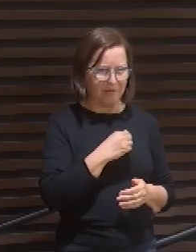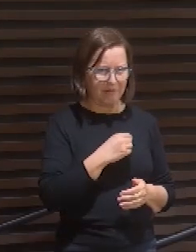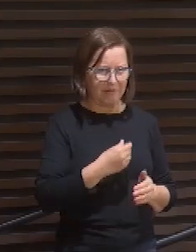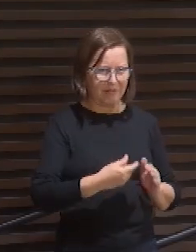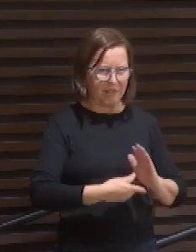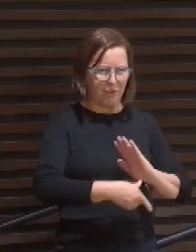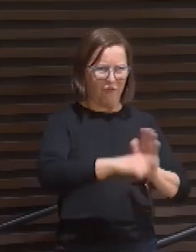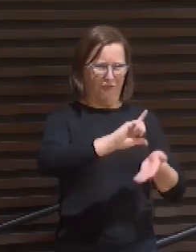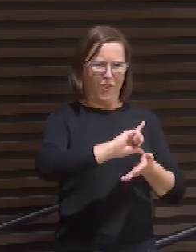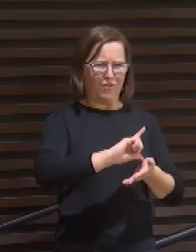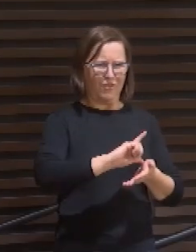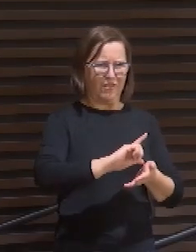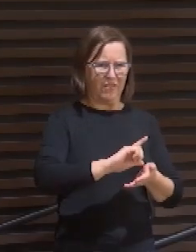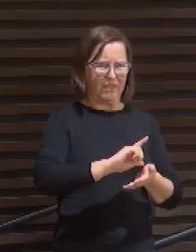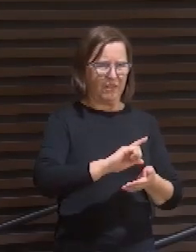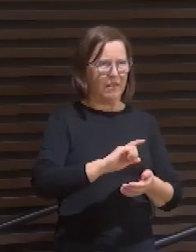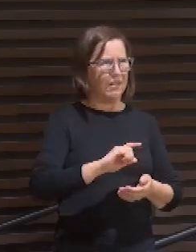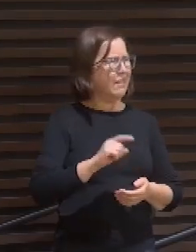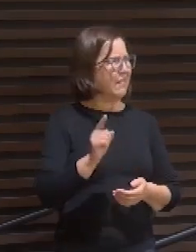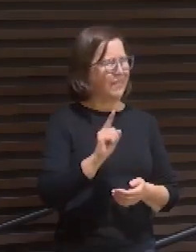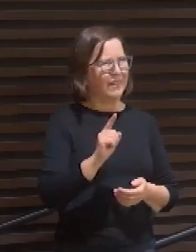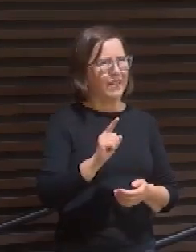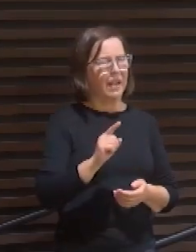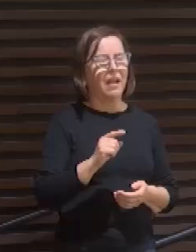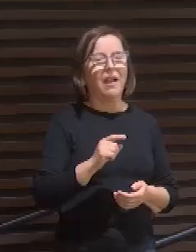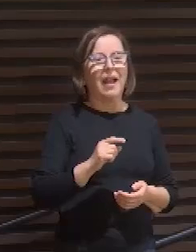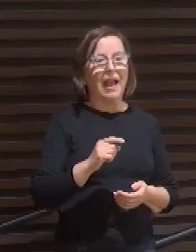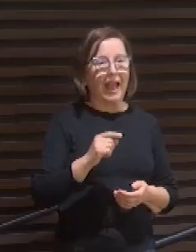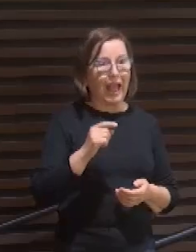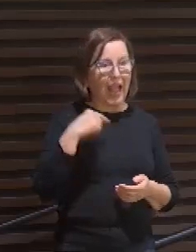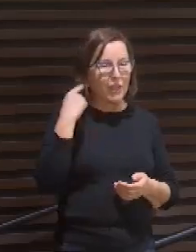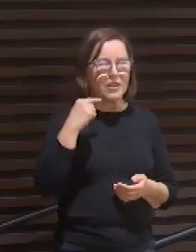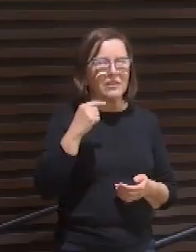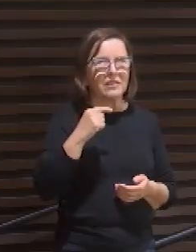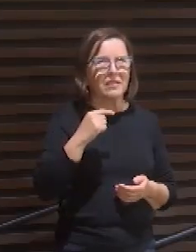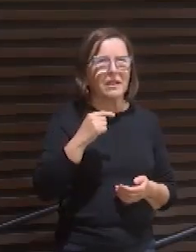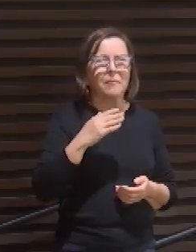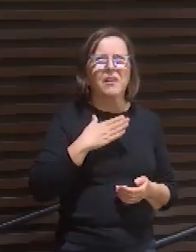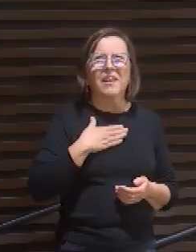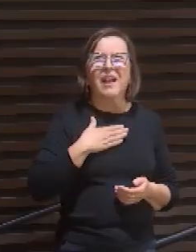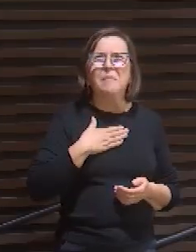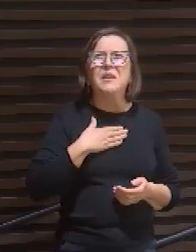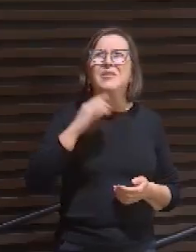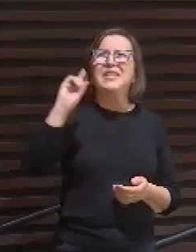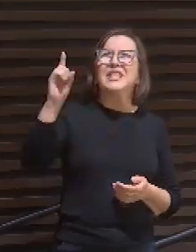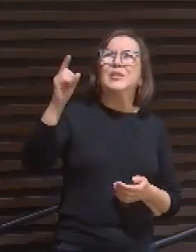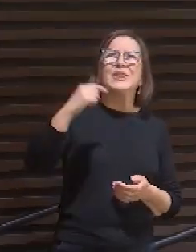Ele diz, meu Deus, eu não creio no sangue de Jesus.